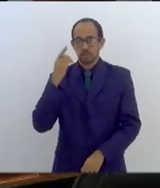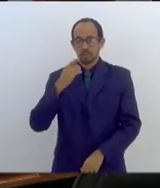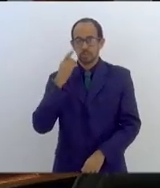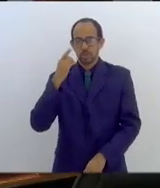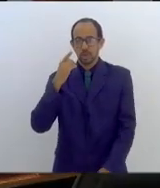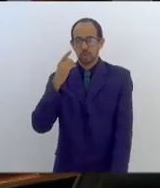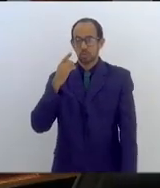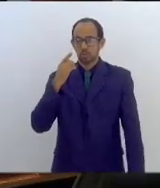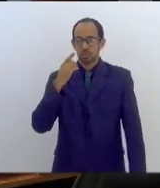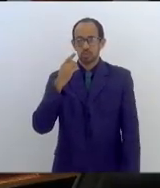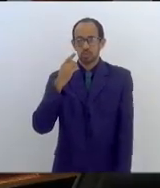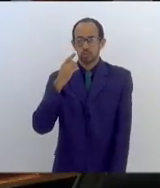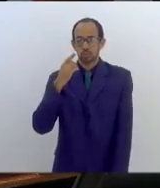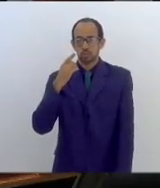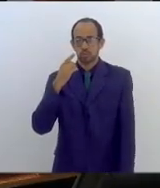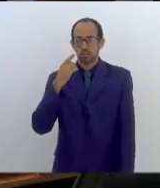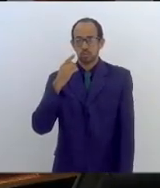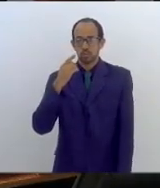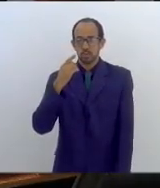Reis.